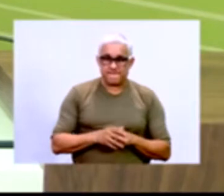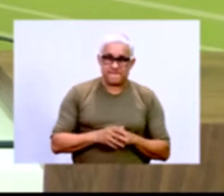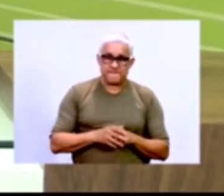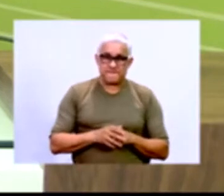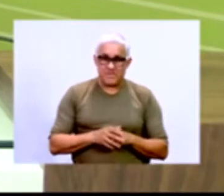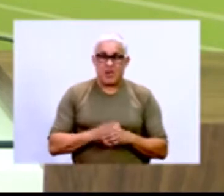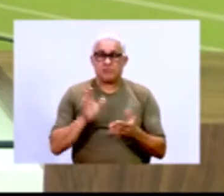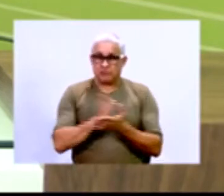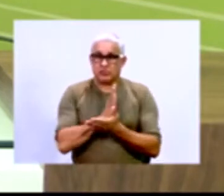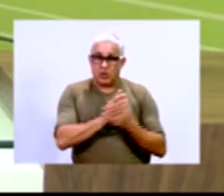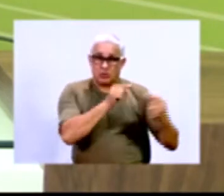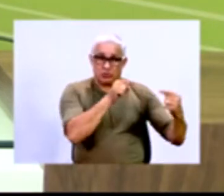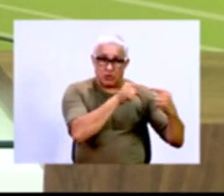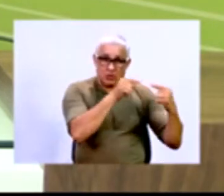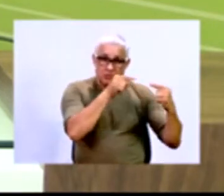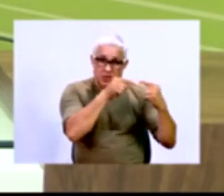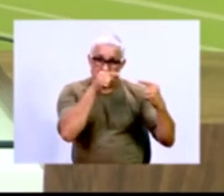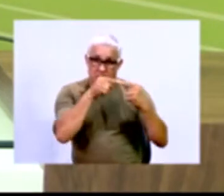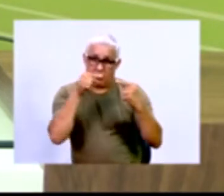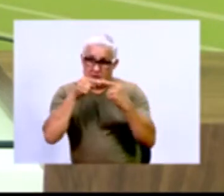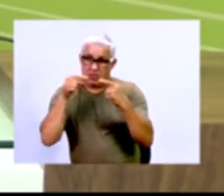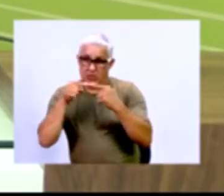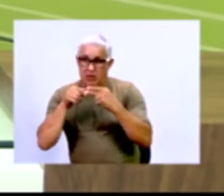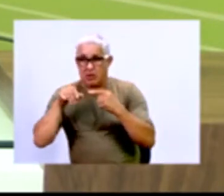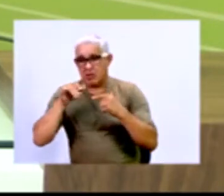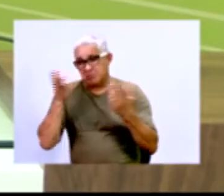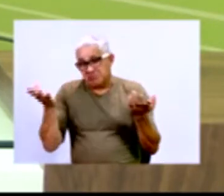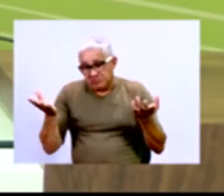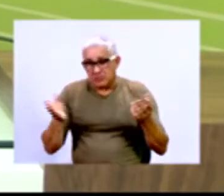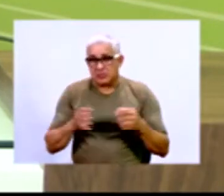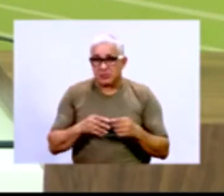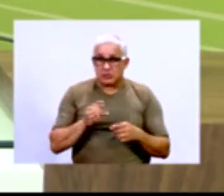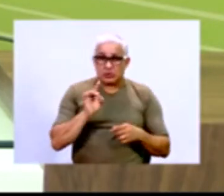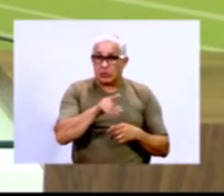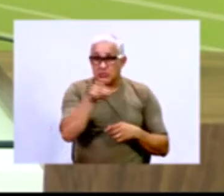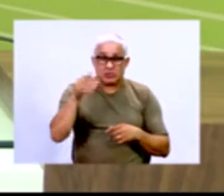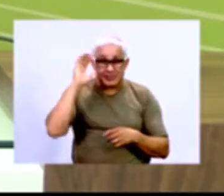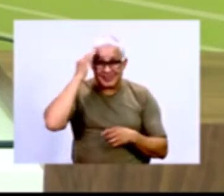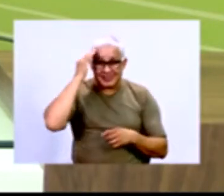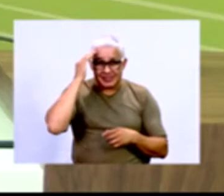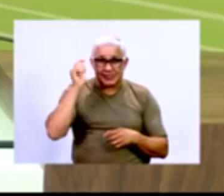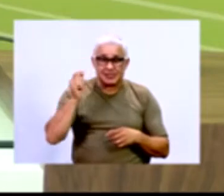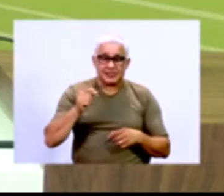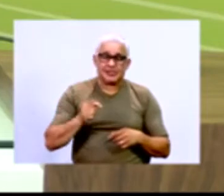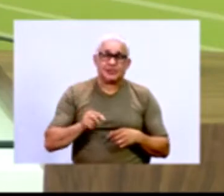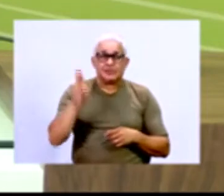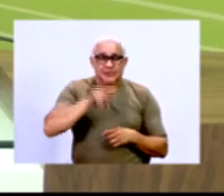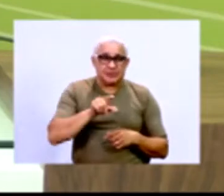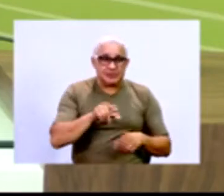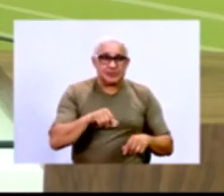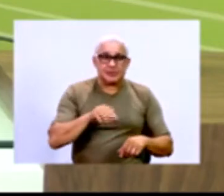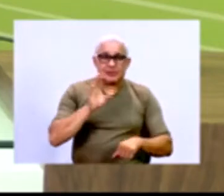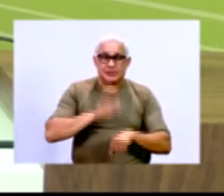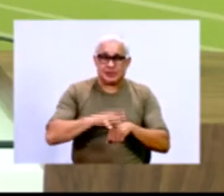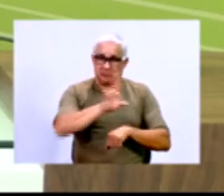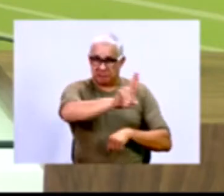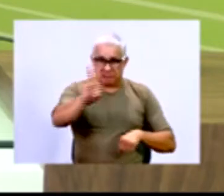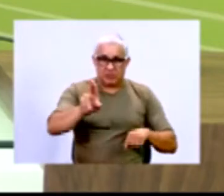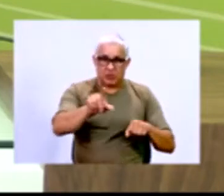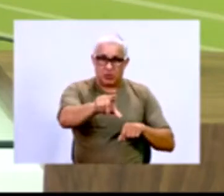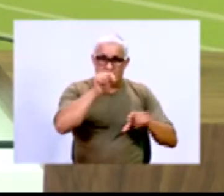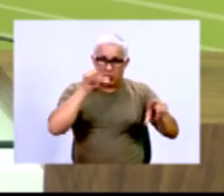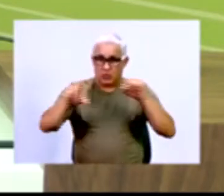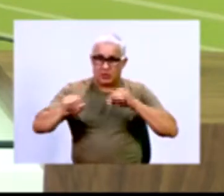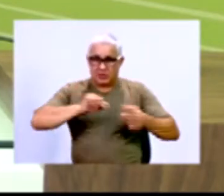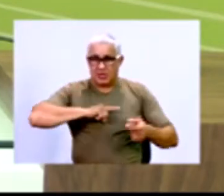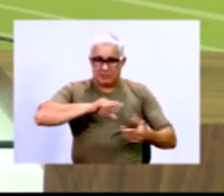versão X, ou no formato Y. Então, é só para vocês entenderem e ficar claro que essa